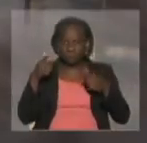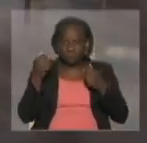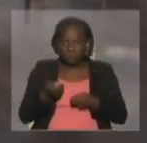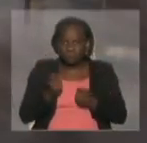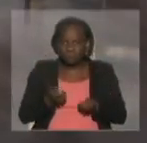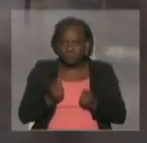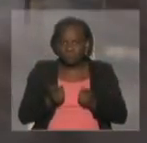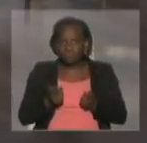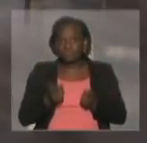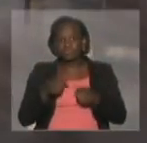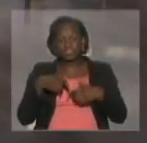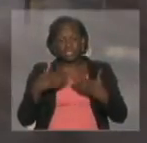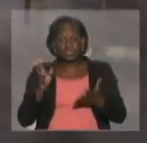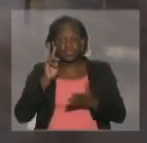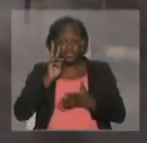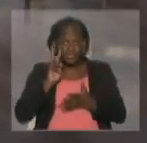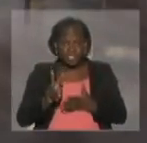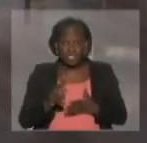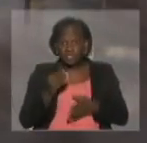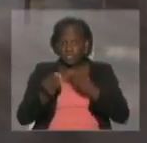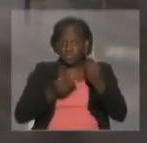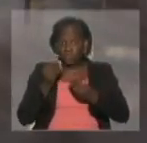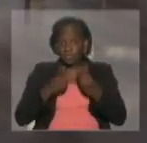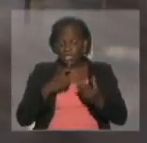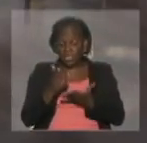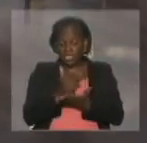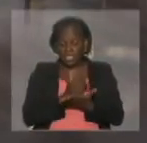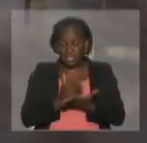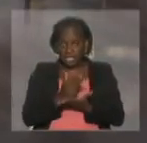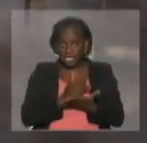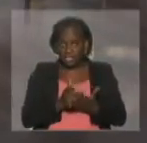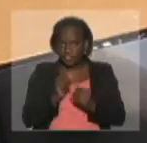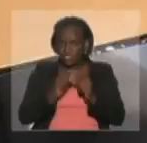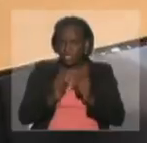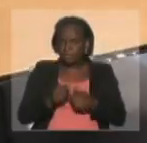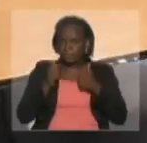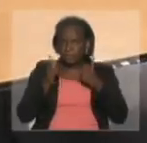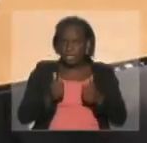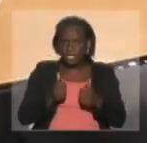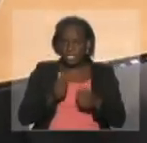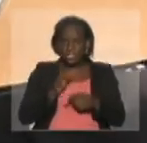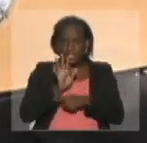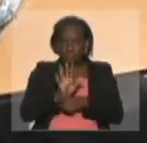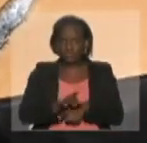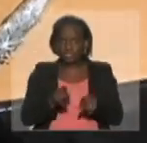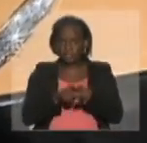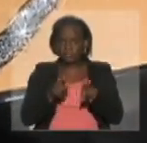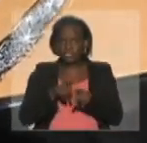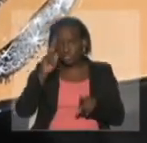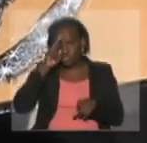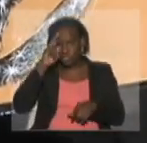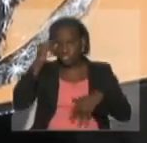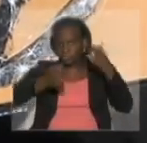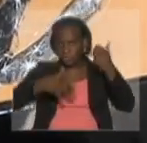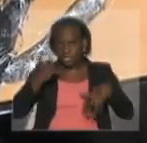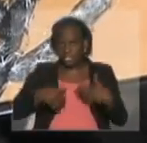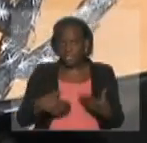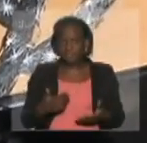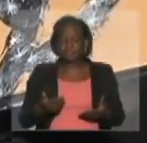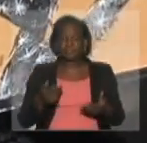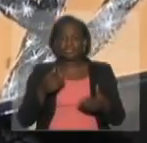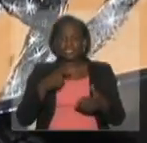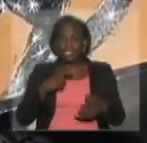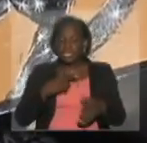vocês verem como tenta a ilustração, quando ela é bem feita, né, ela vai por aí também. A ilustração, ela conta a história,